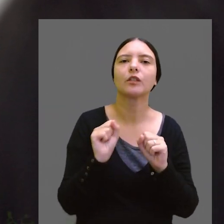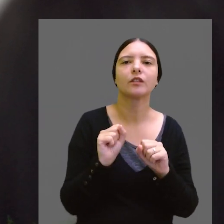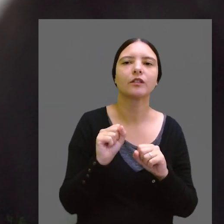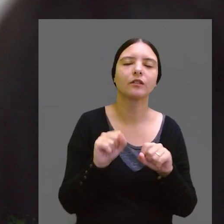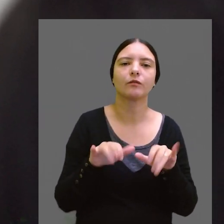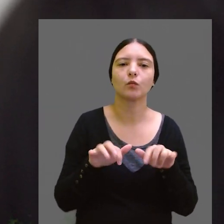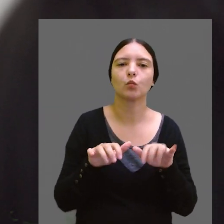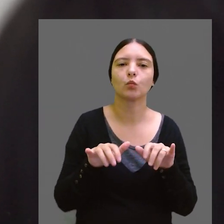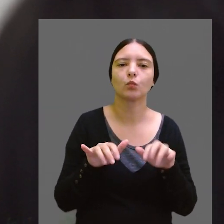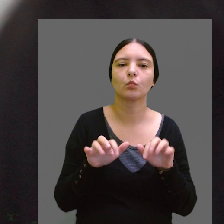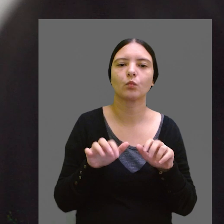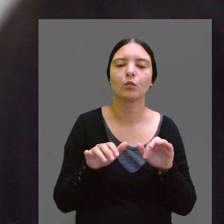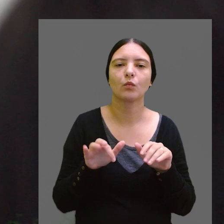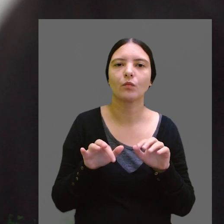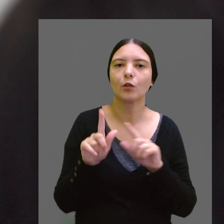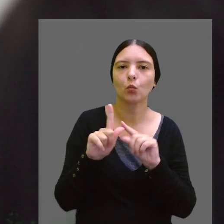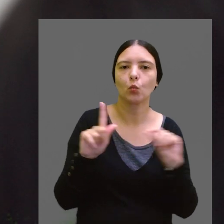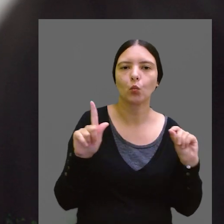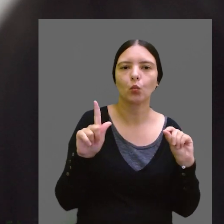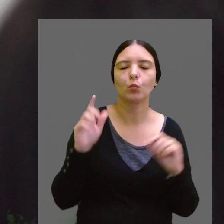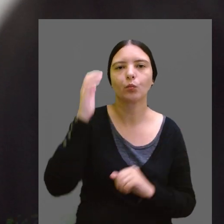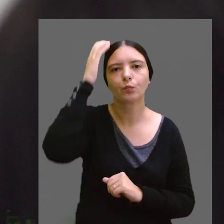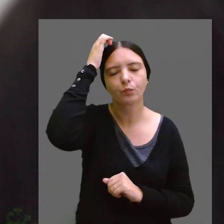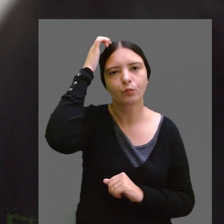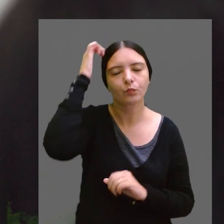lá no Google